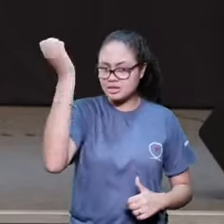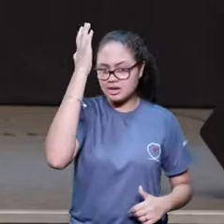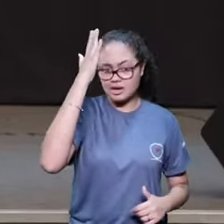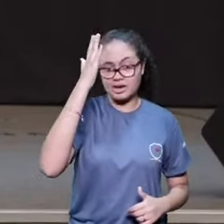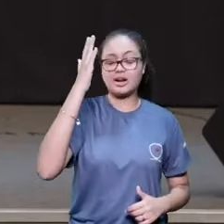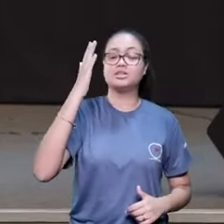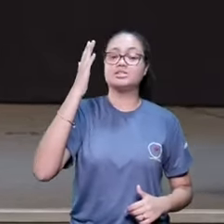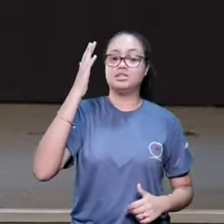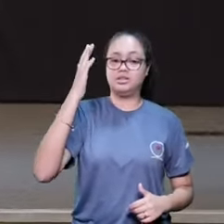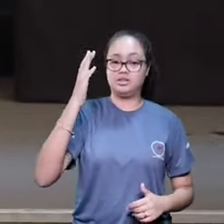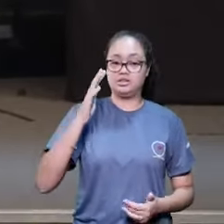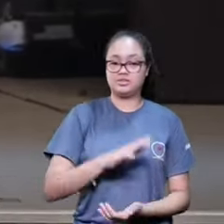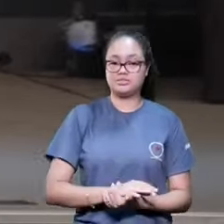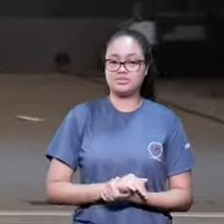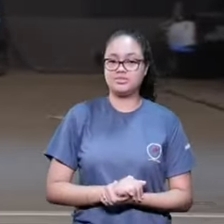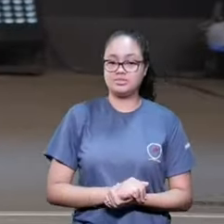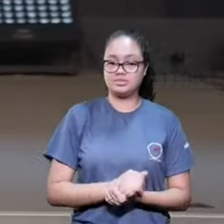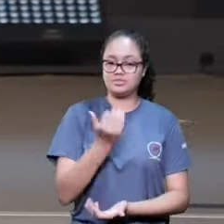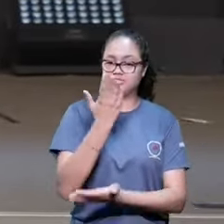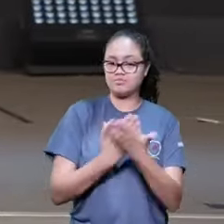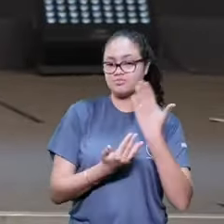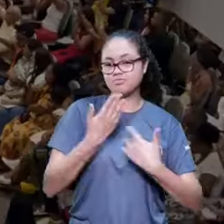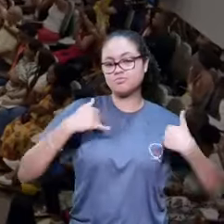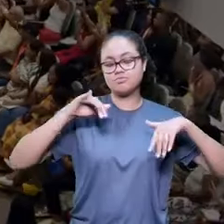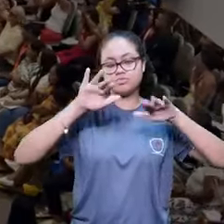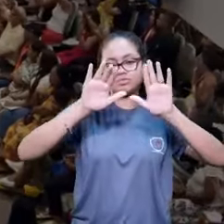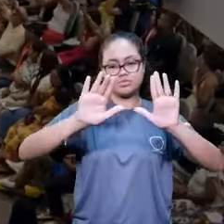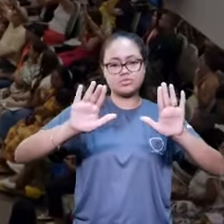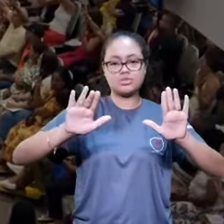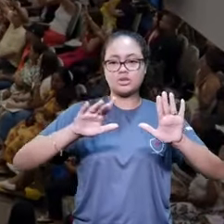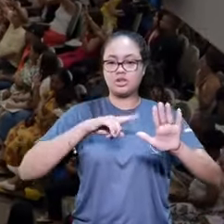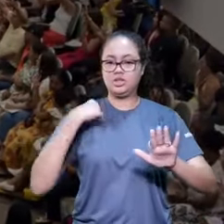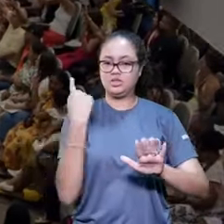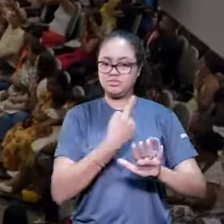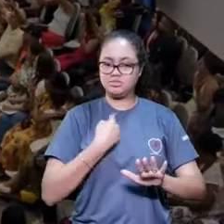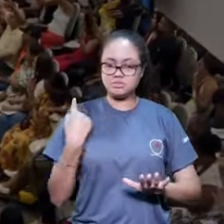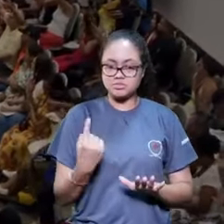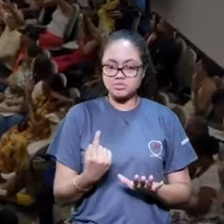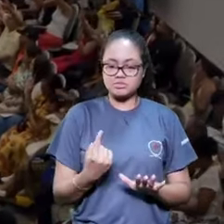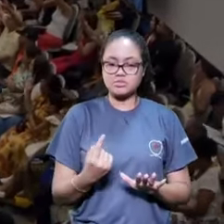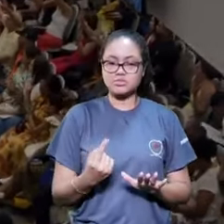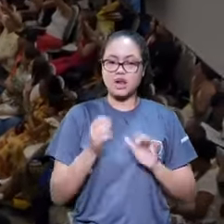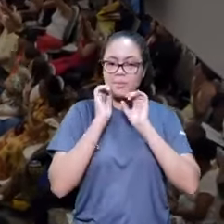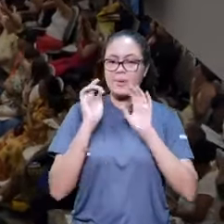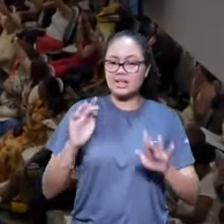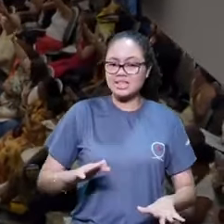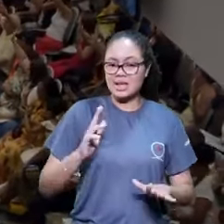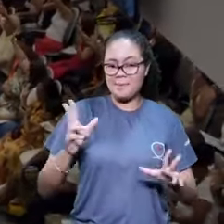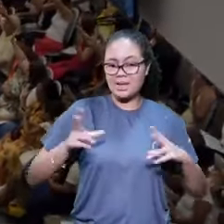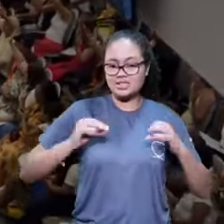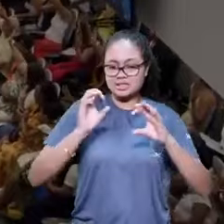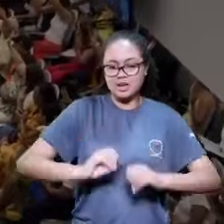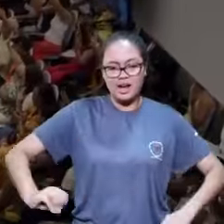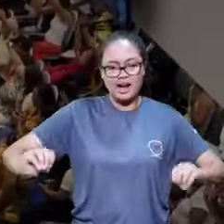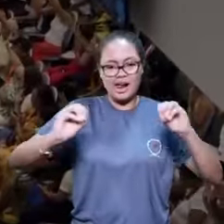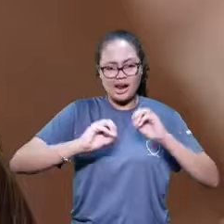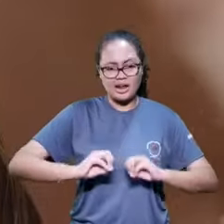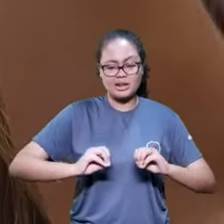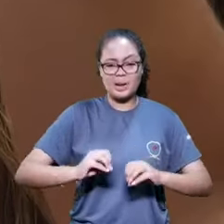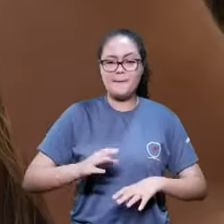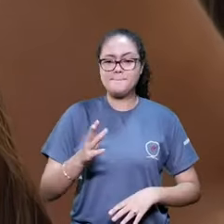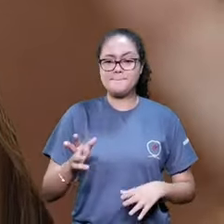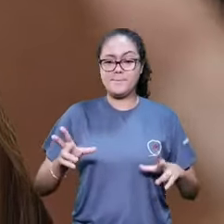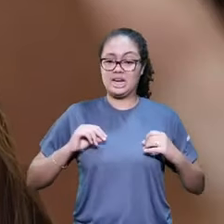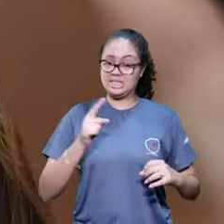te alcançou. Alguém levante as suas mãos. Só os alcançados que não mereciam, que eram para ter perecido, mas